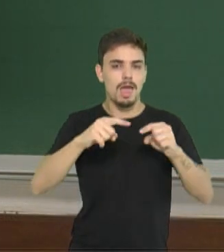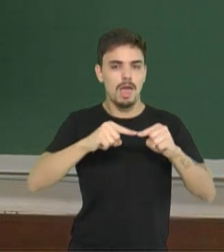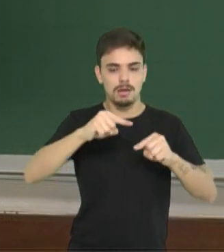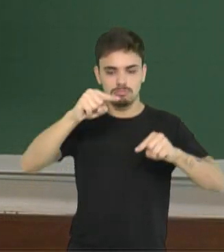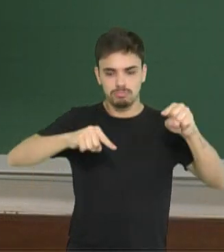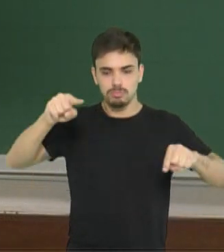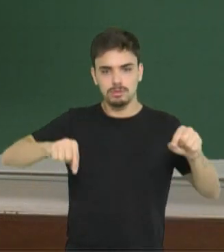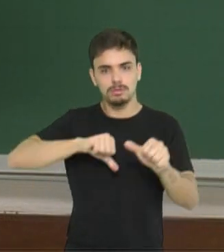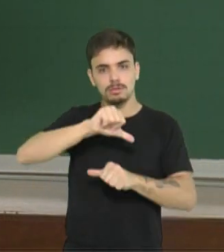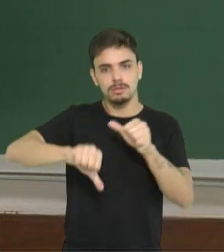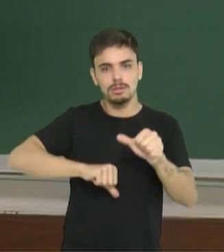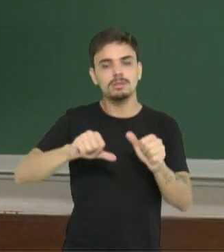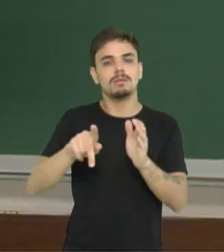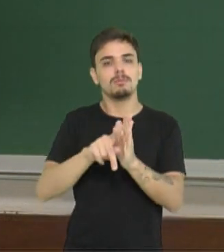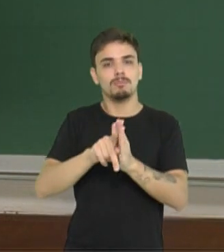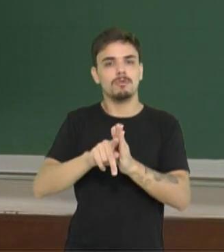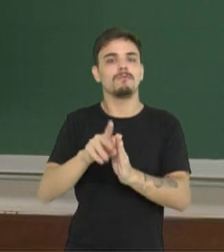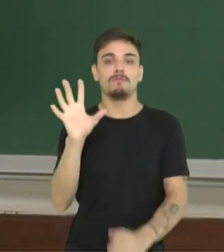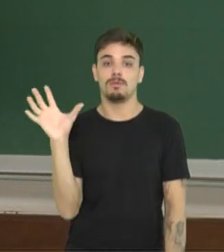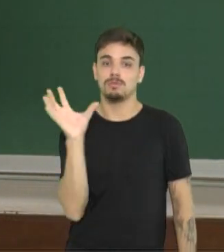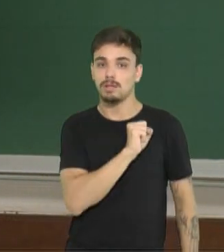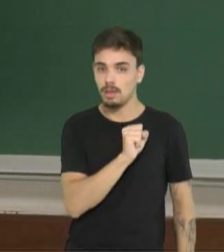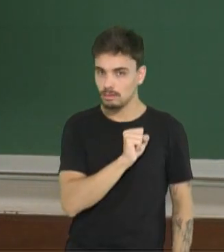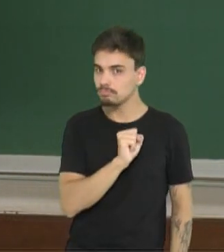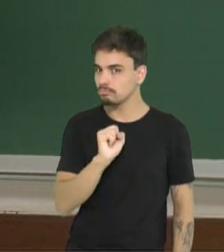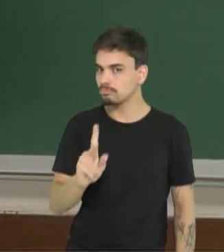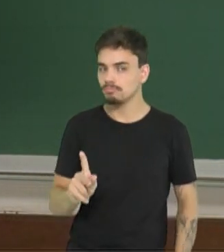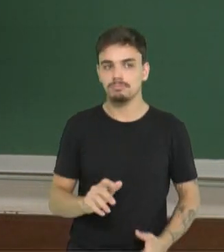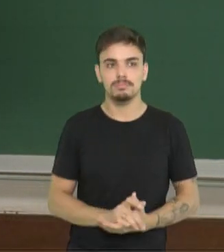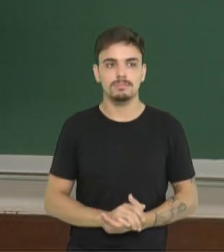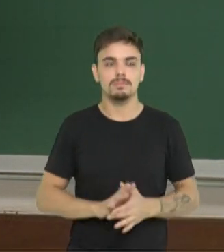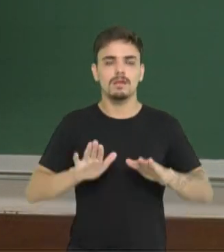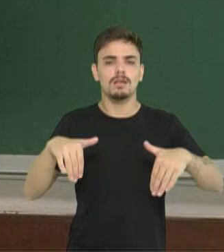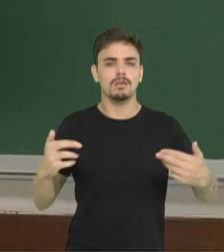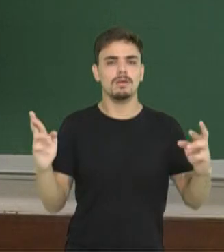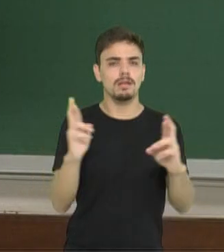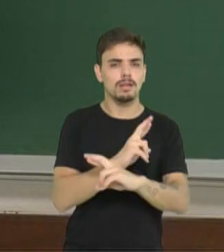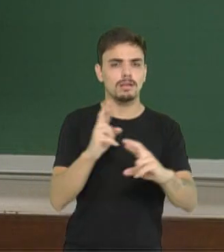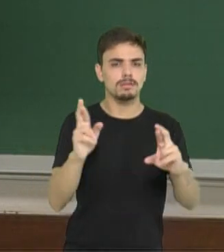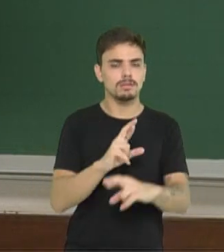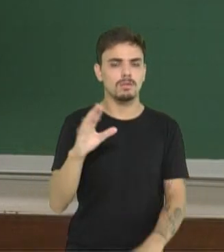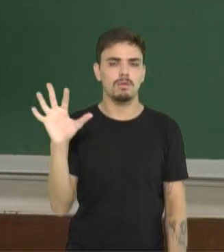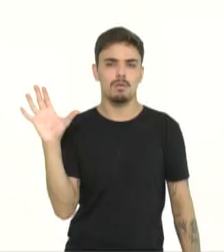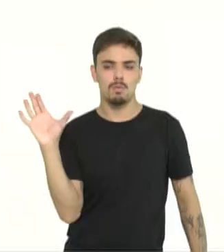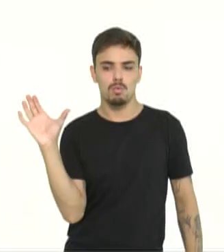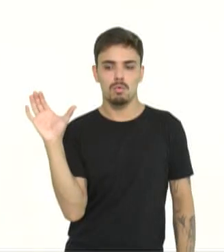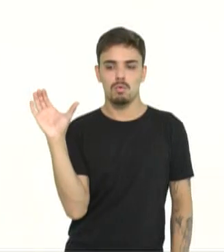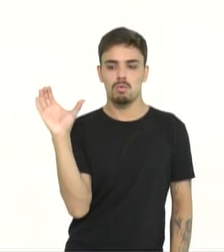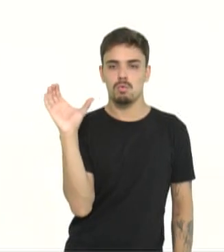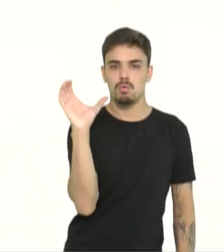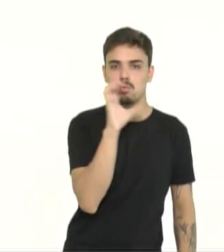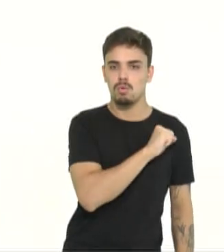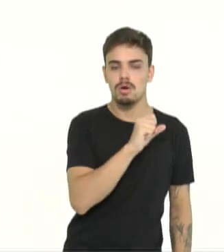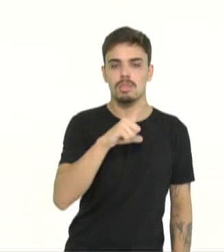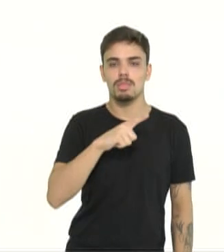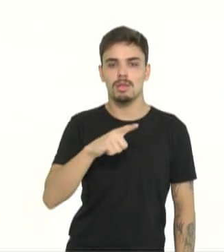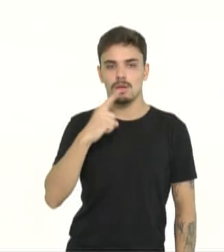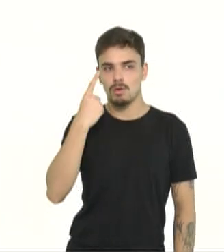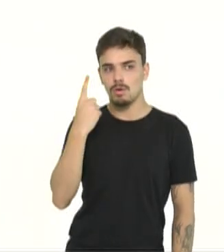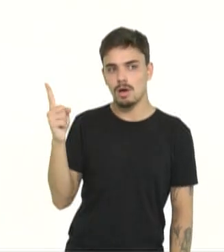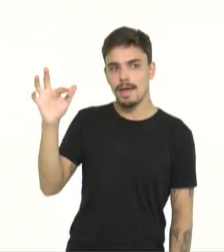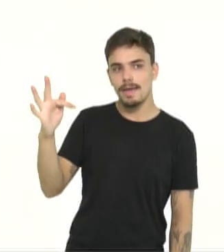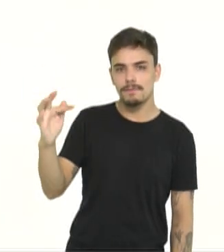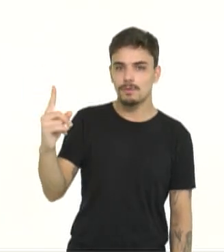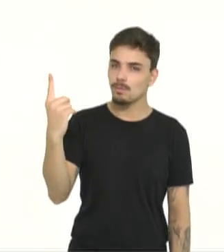nos corpos. Com relação à aceleração, olha só um exemplo aqui, né? Na Fórmula 1,